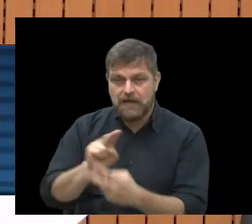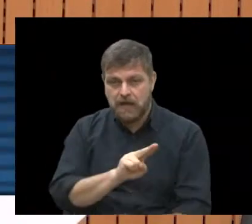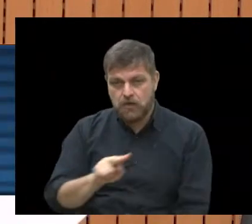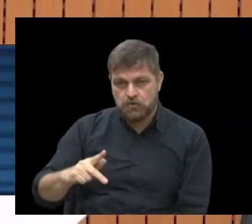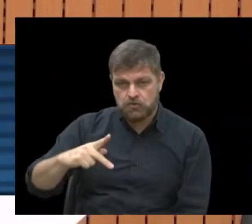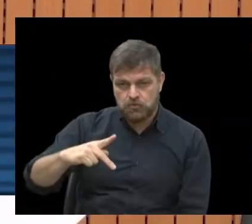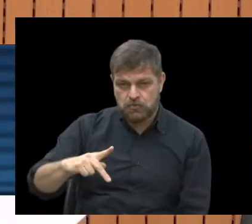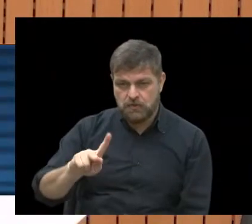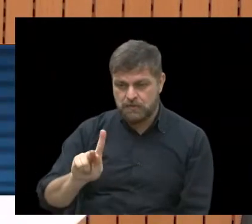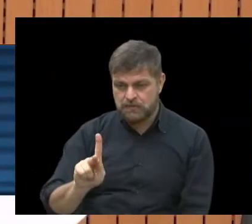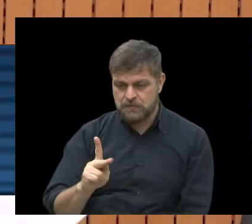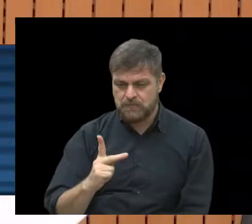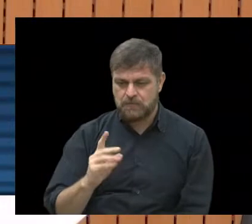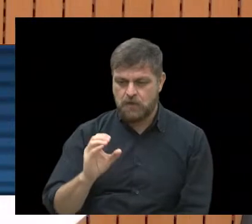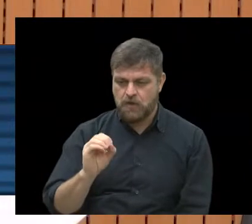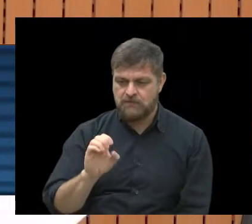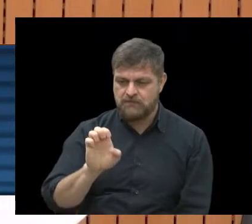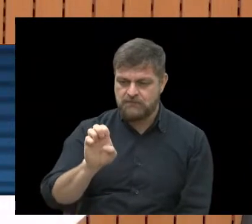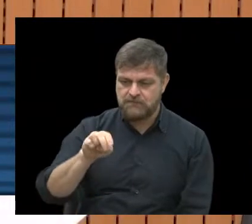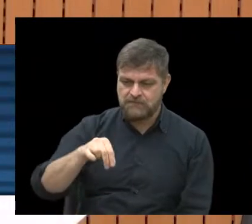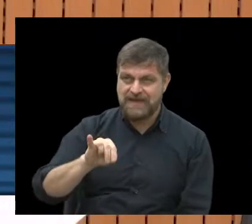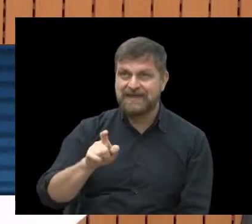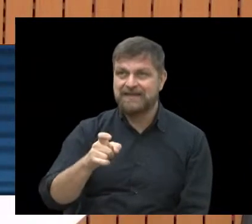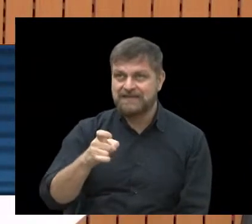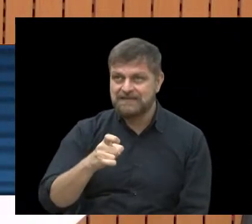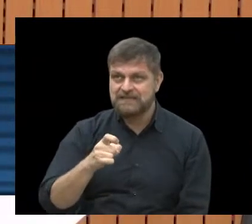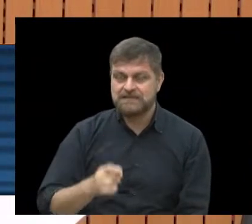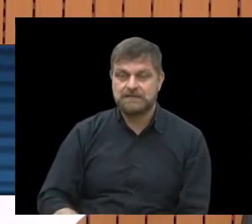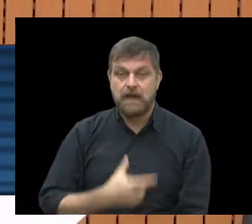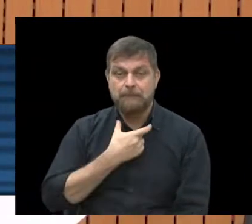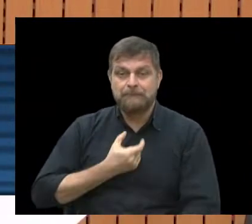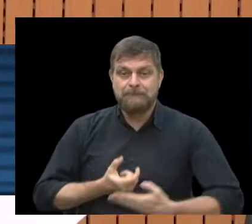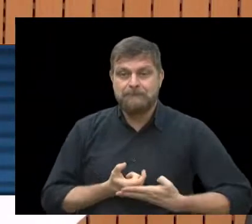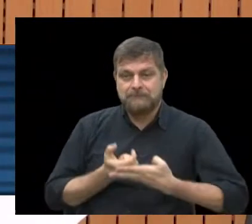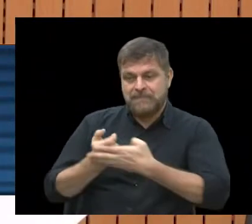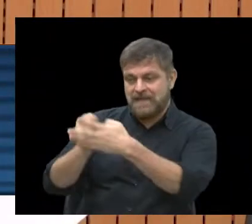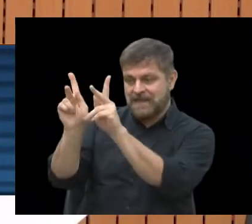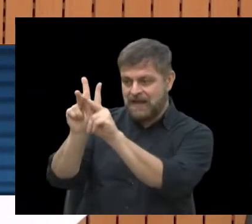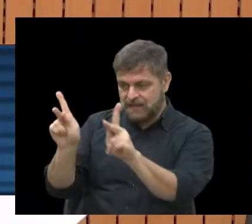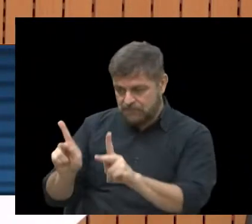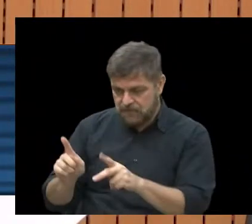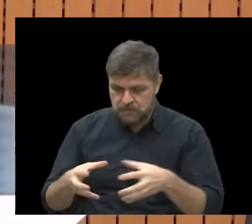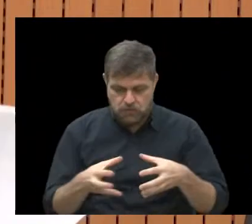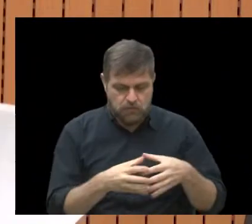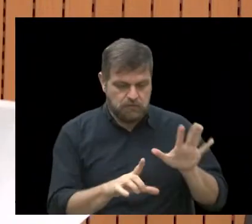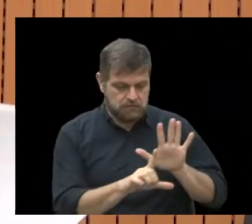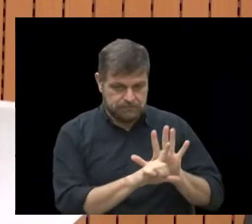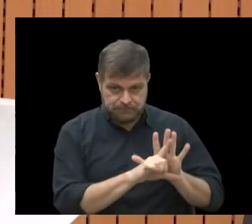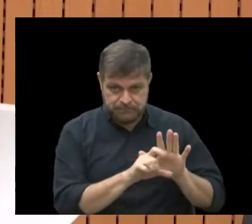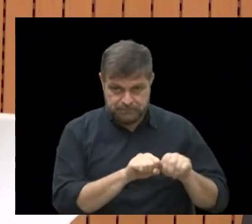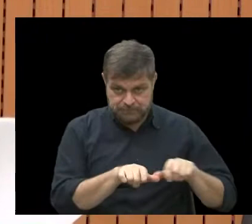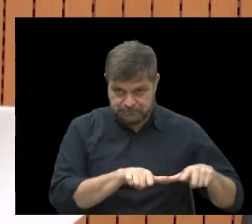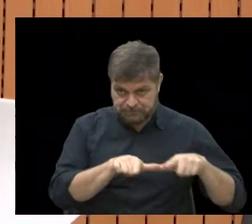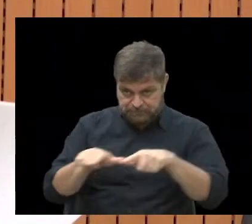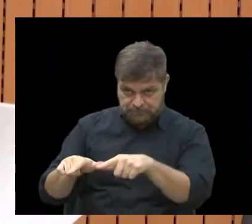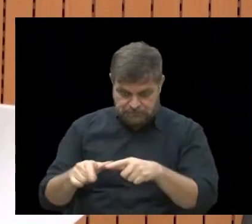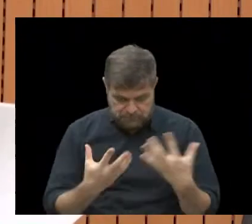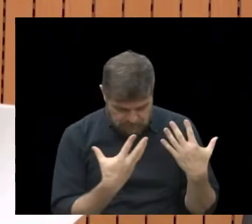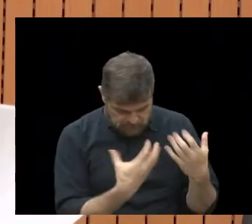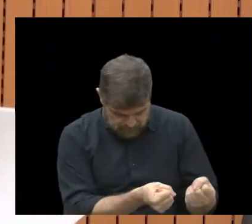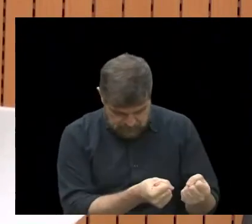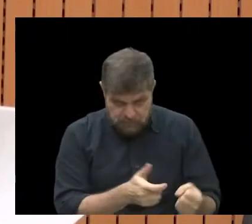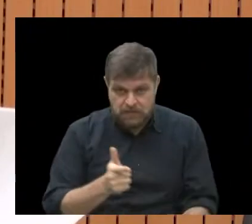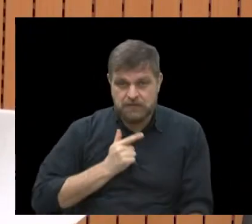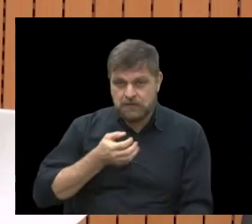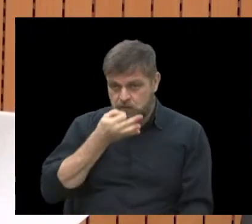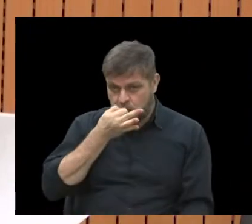Paz à loja maçônica Fênix, Campinas, número 313. Parecer da Comissão Especial de Honraria favorável. Com o parecer